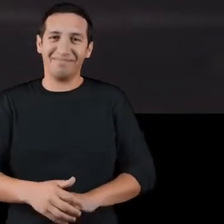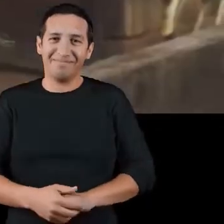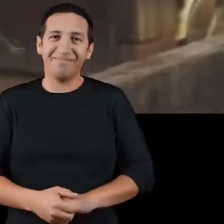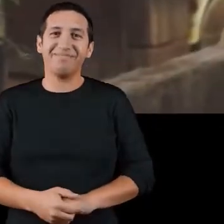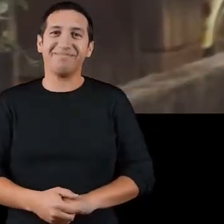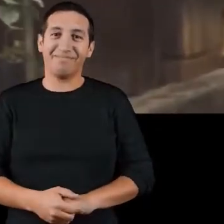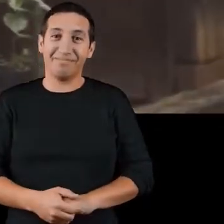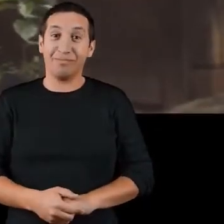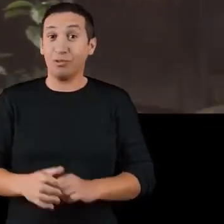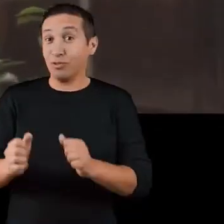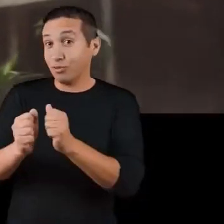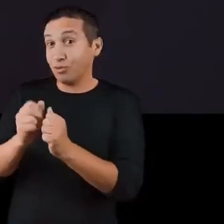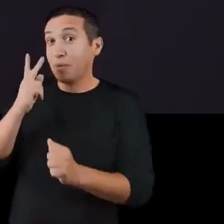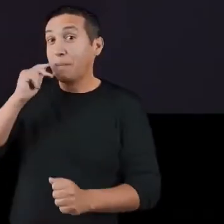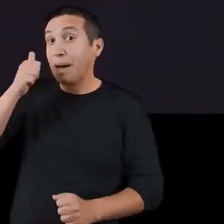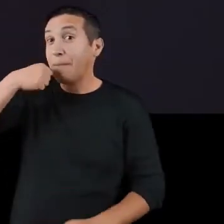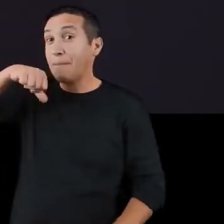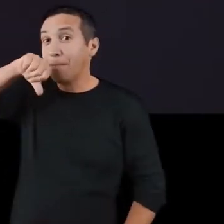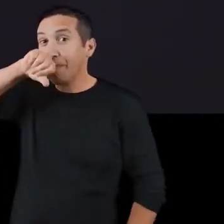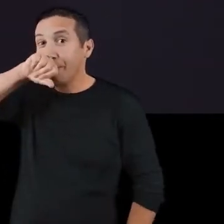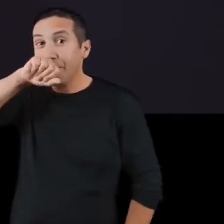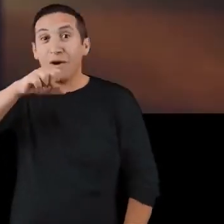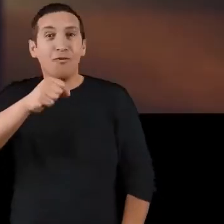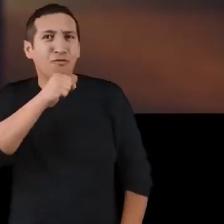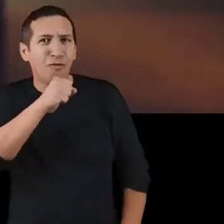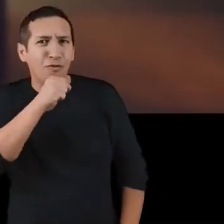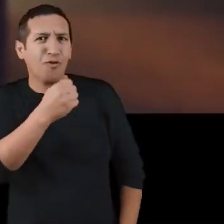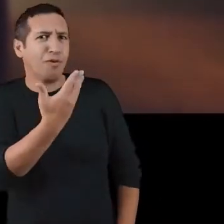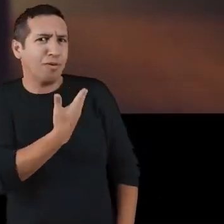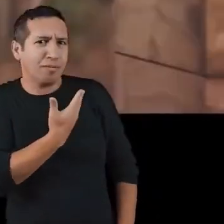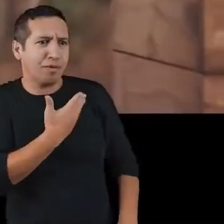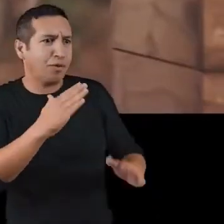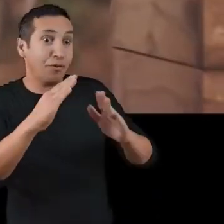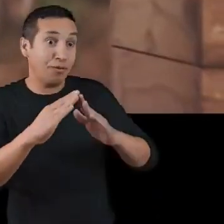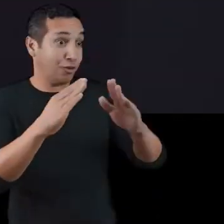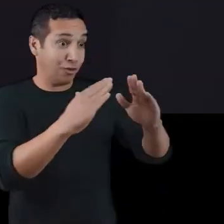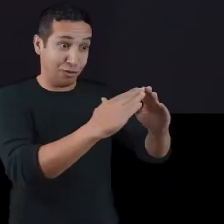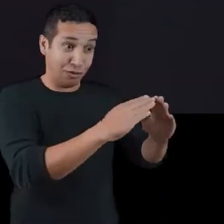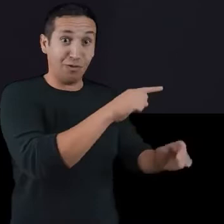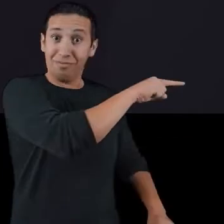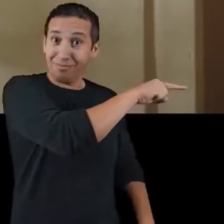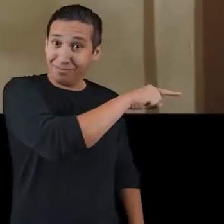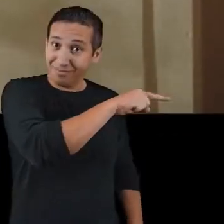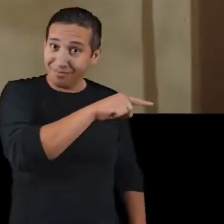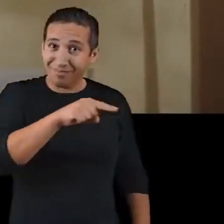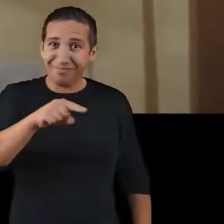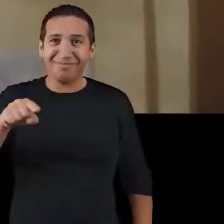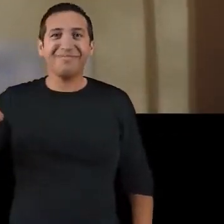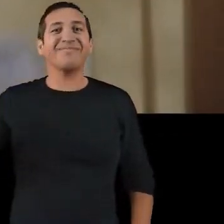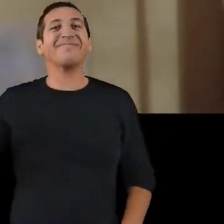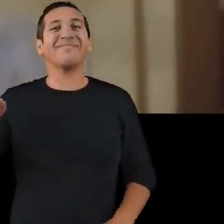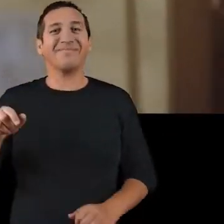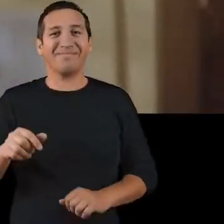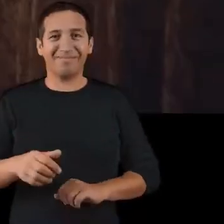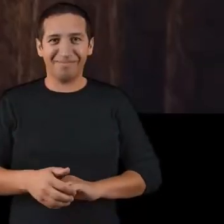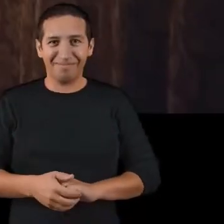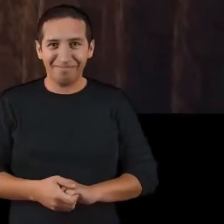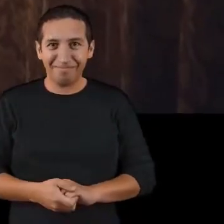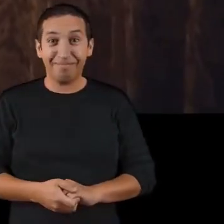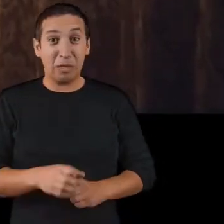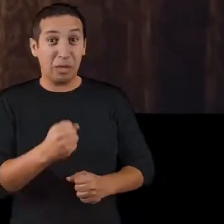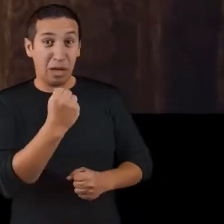algo novo. Com nossos pais, avós, amigos, vizinhos.